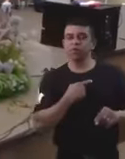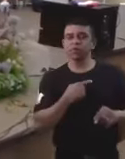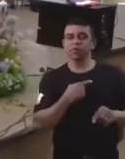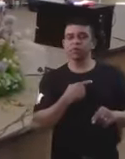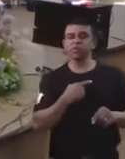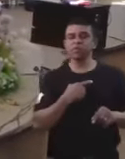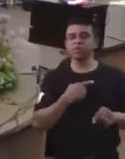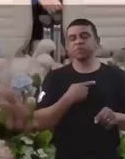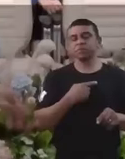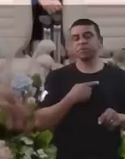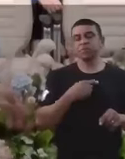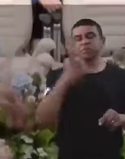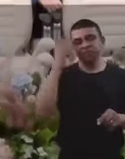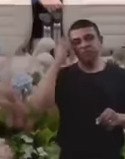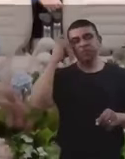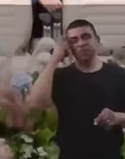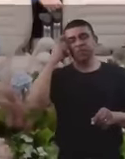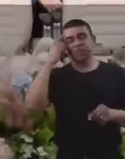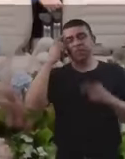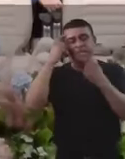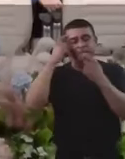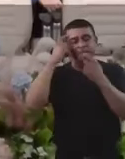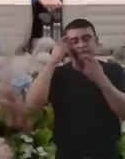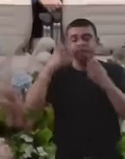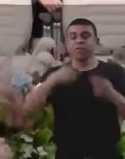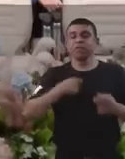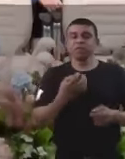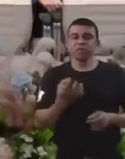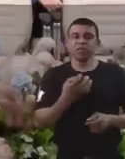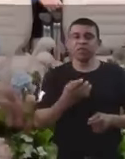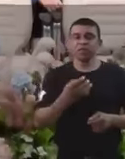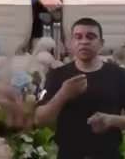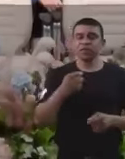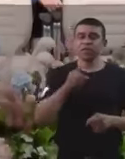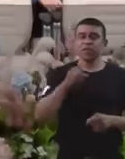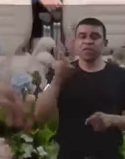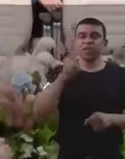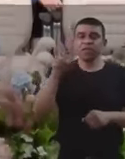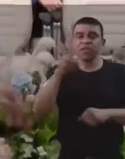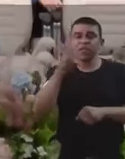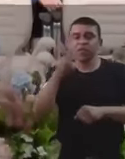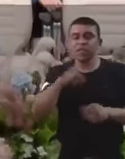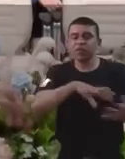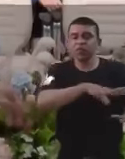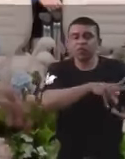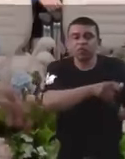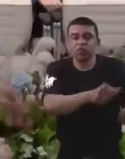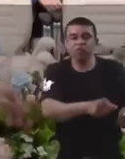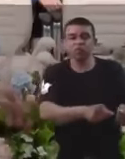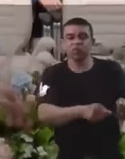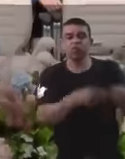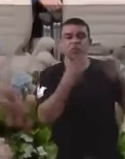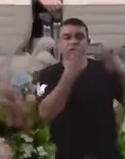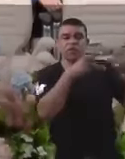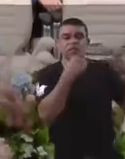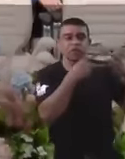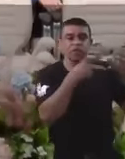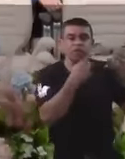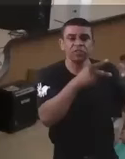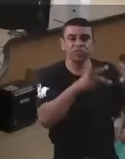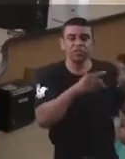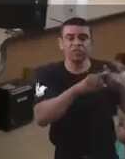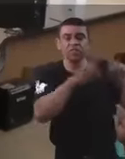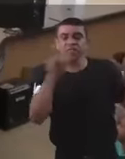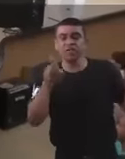que adianta eu querer trazer os que estão lá fora sem valorizar os que tenho aqui